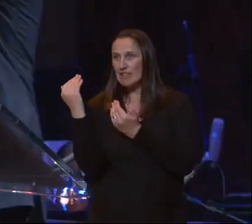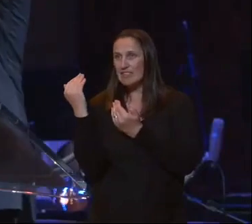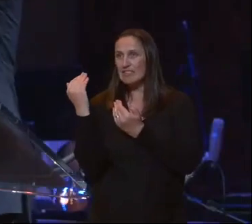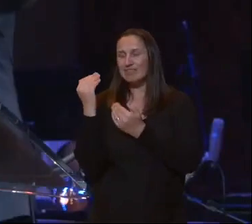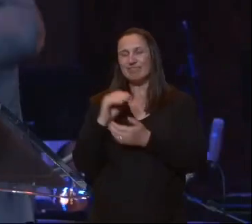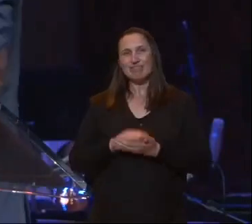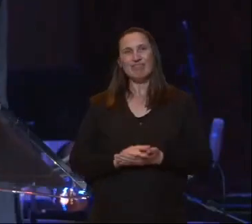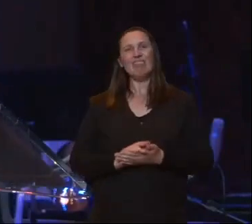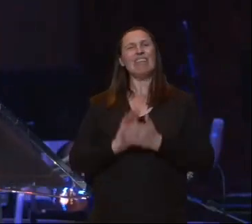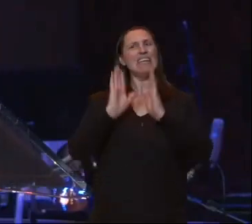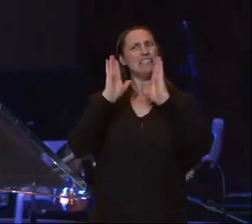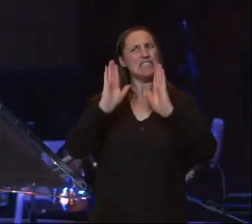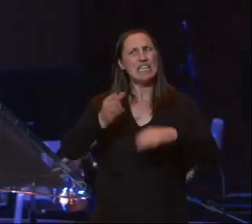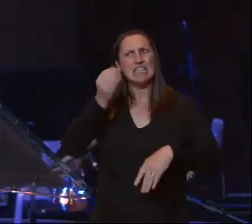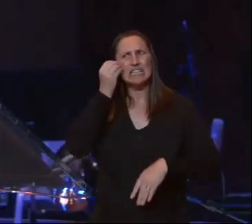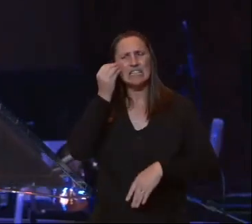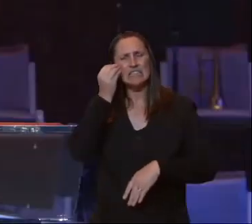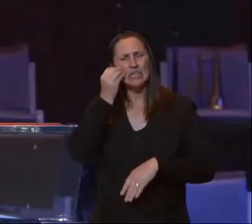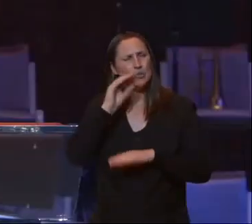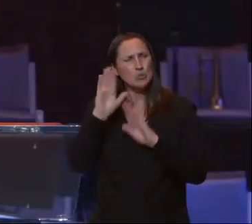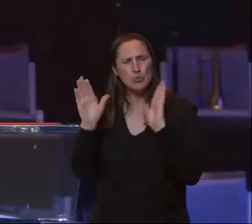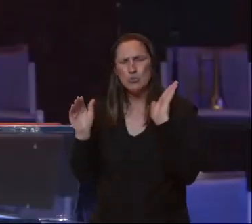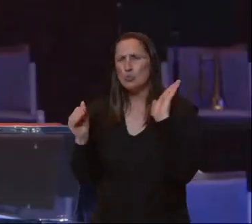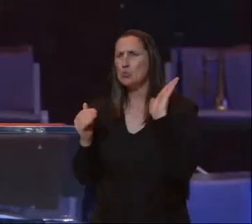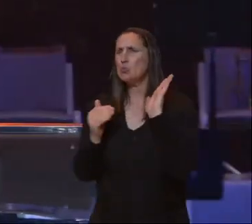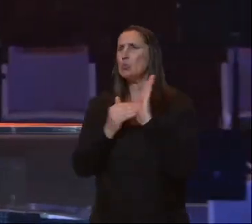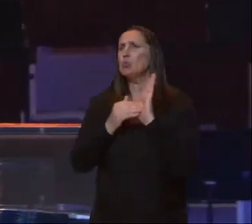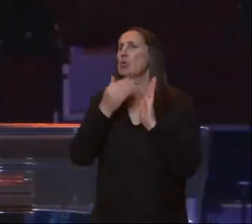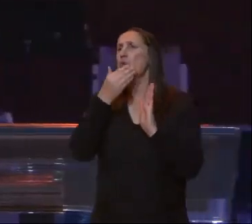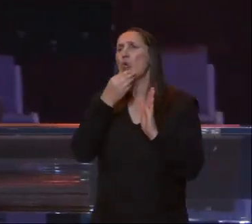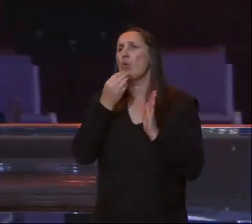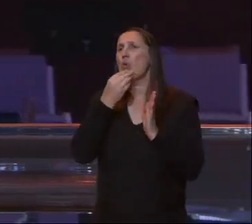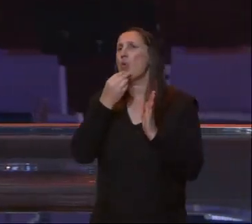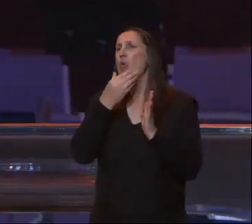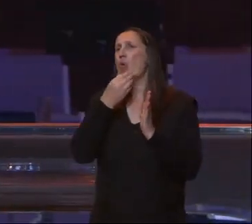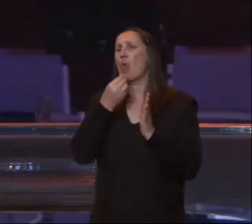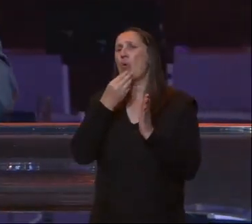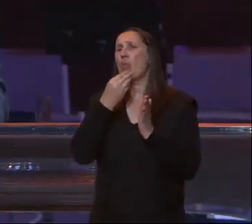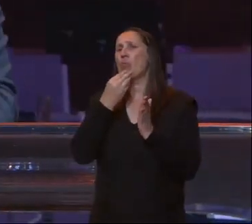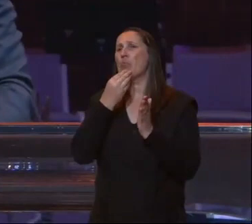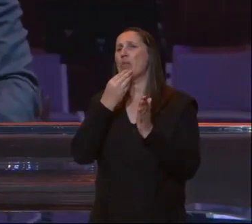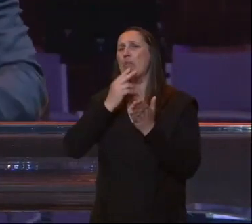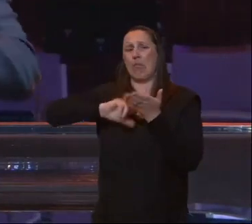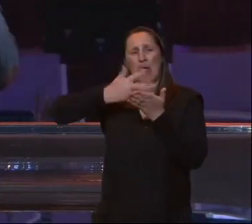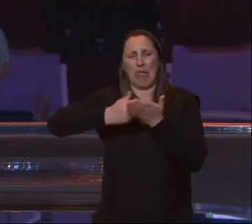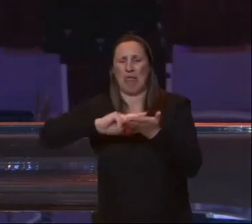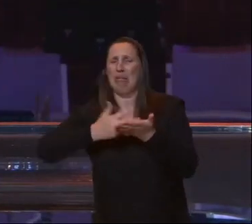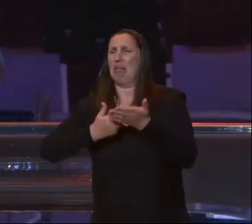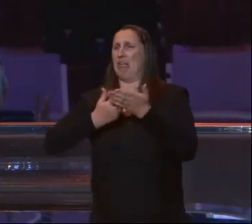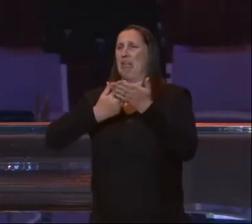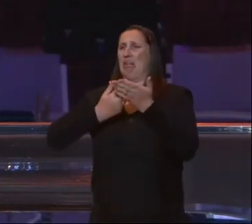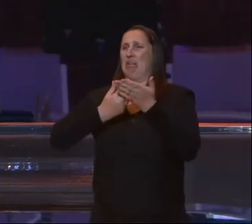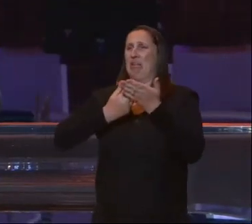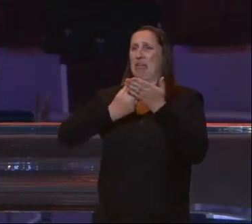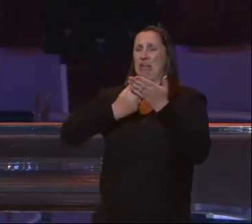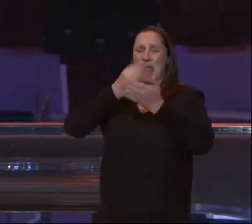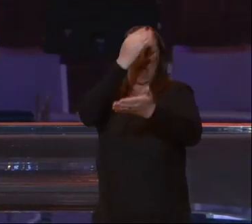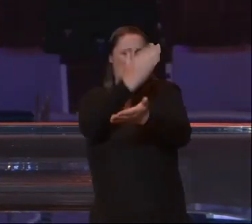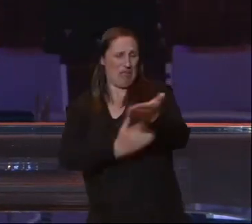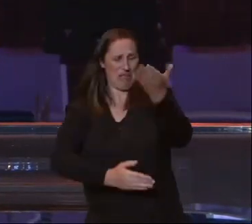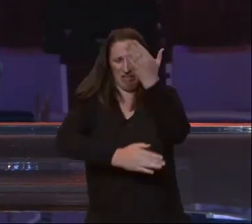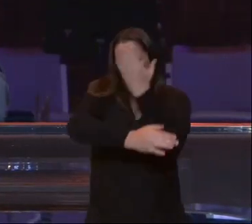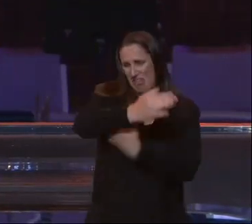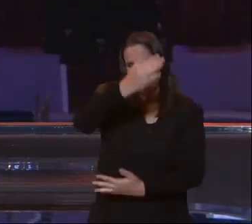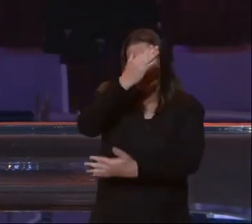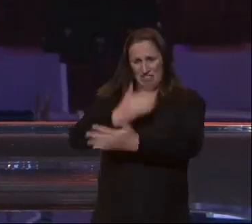de tudo, mas aquele moço continuava se machucando, se ferindo, agindo